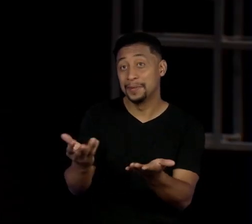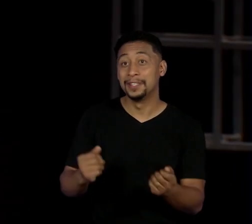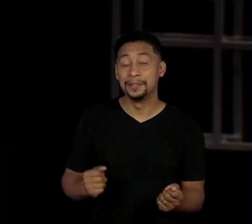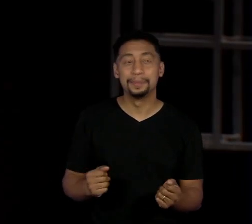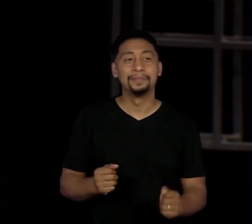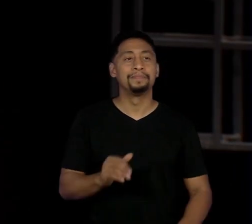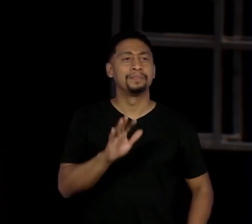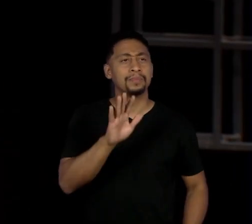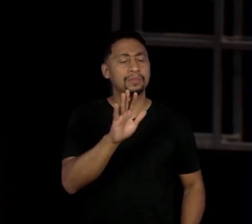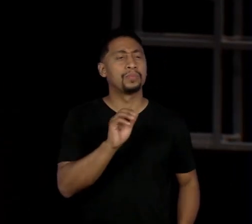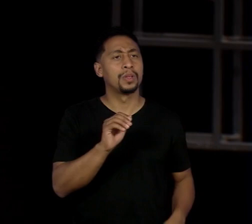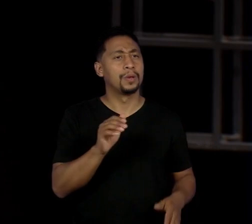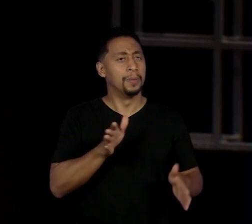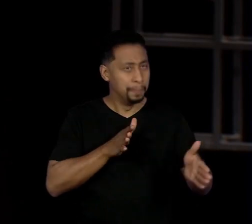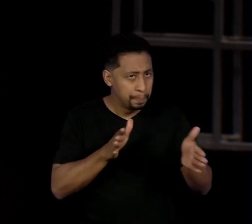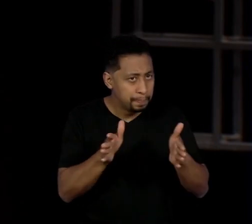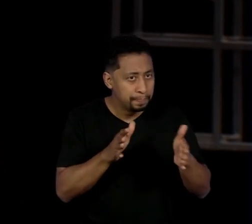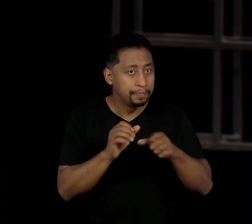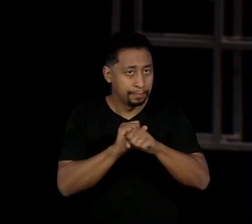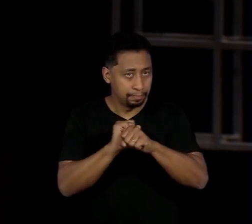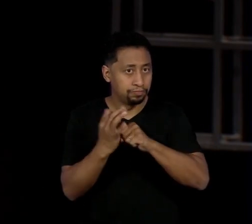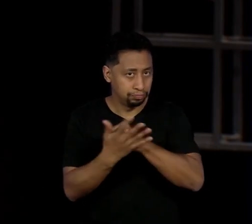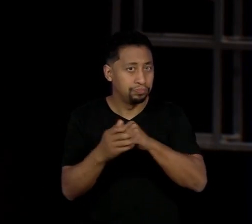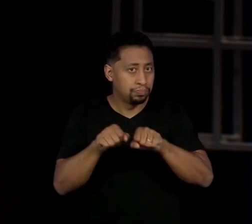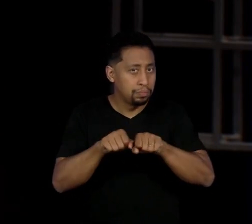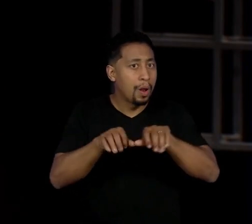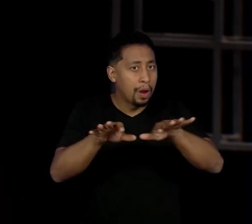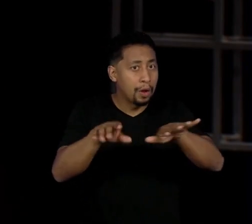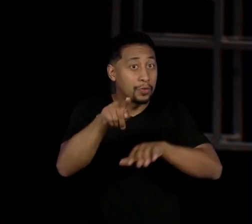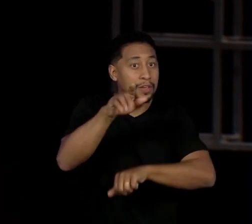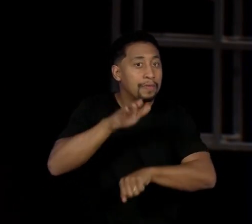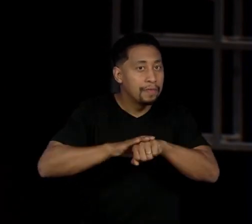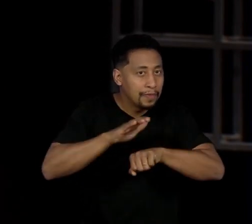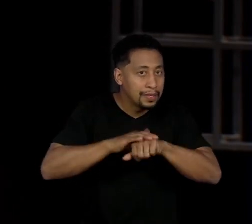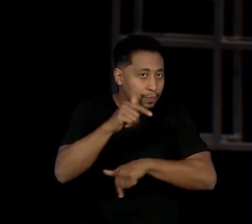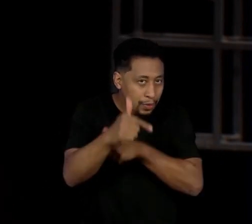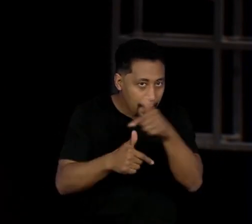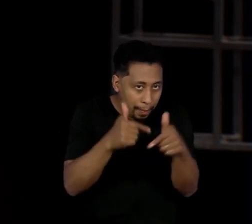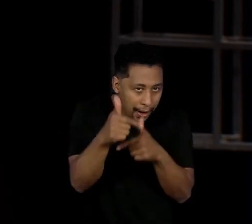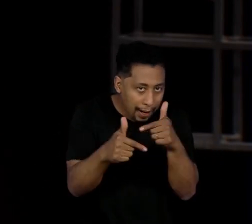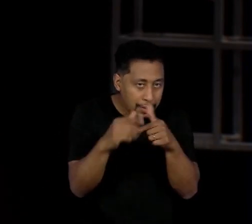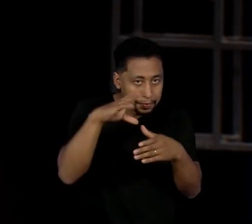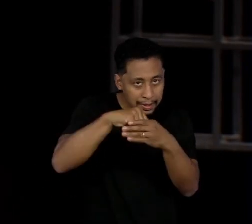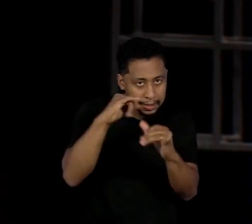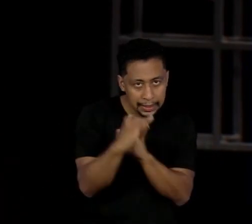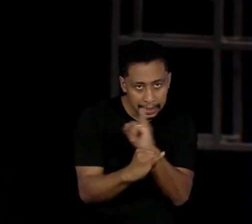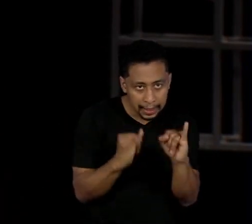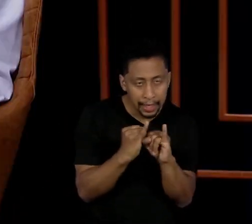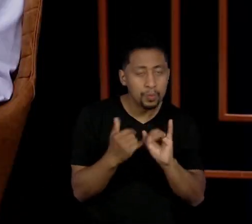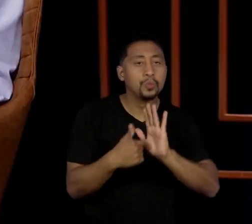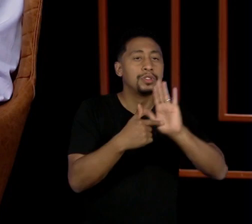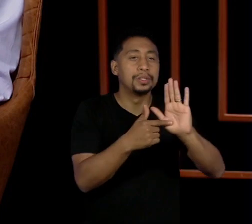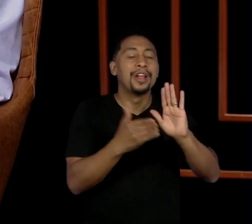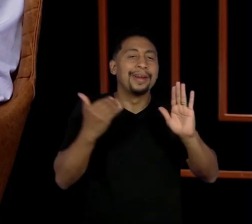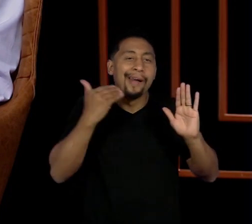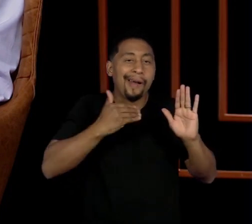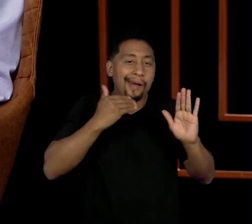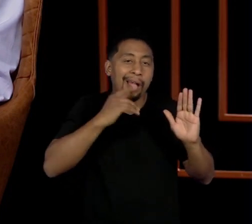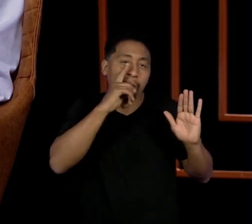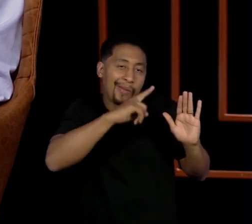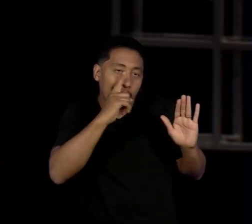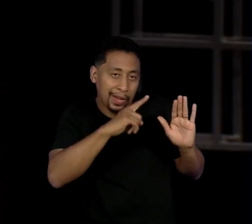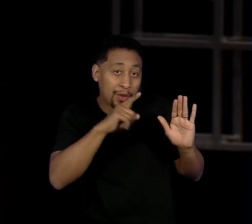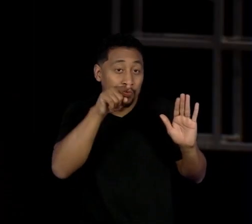durante a pandemia, você fez um trabalho online chamado Questão de Falha, onde você falava mal de si mesmo, ria de si